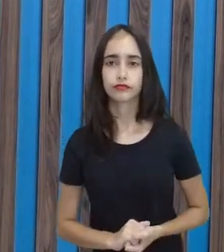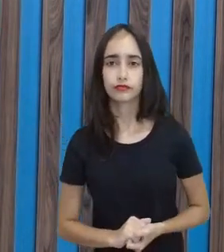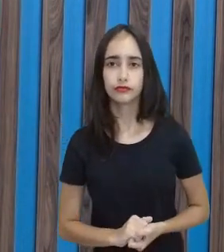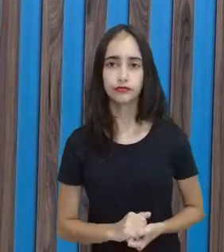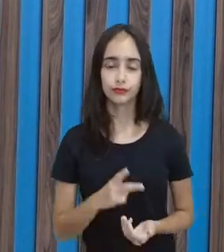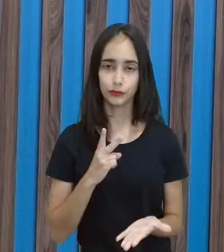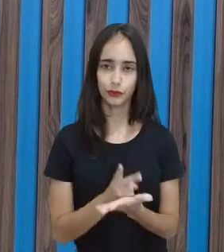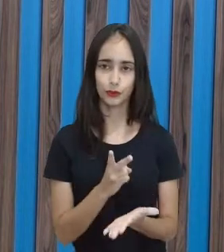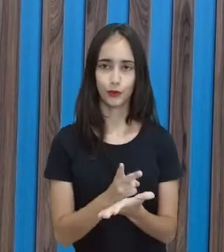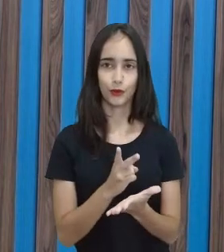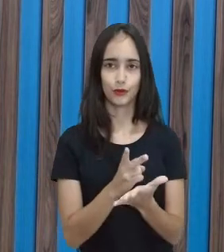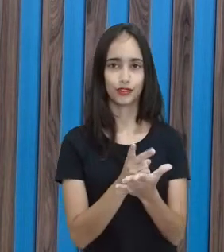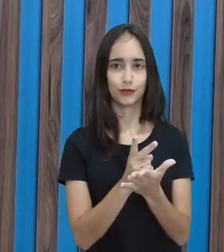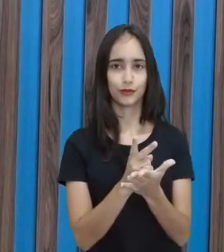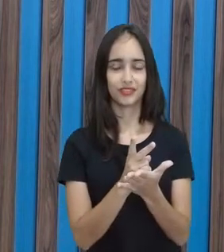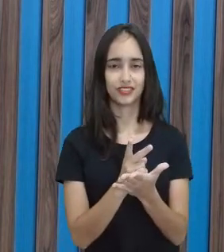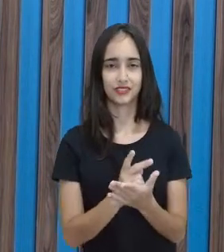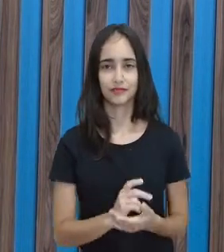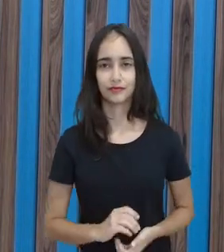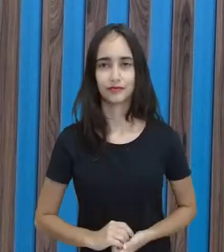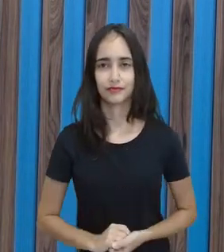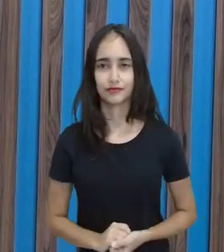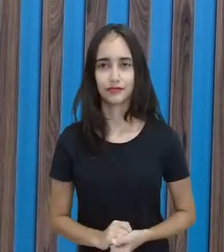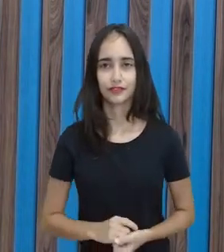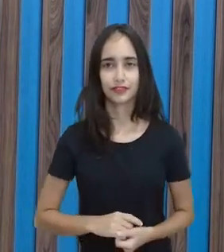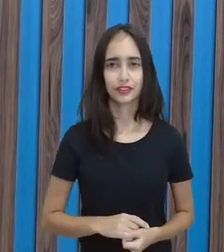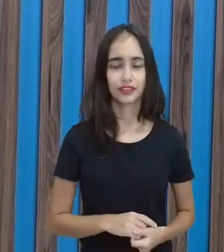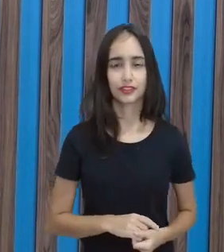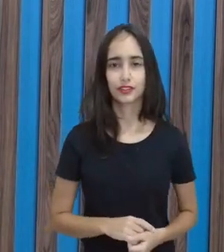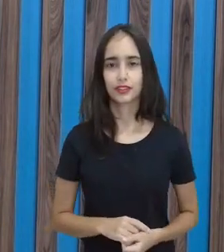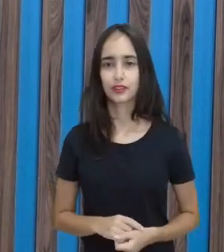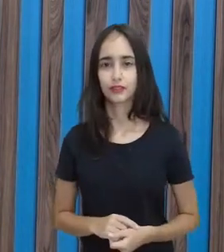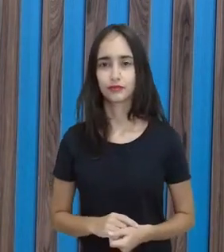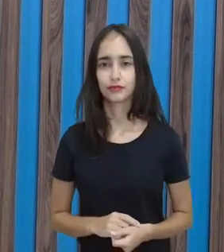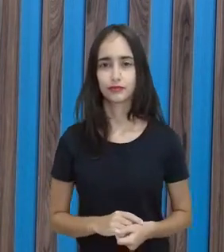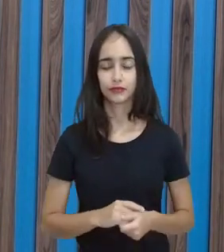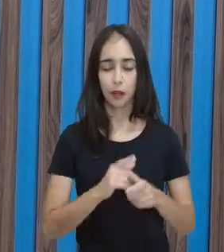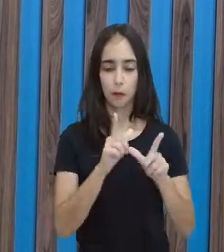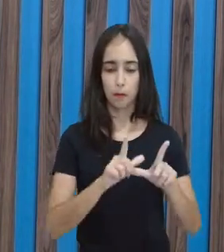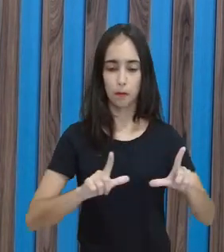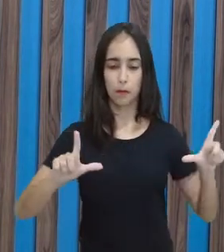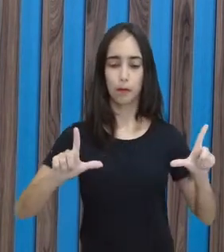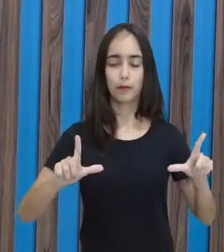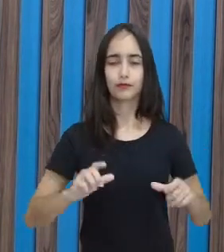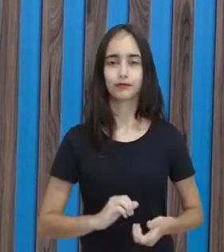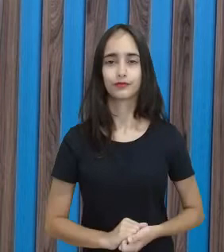Continuando aqui o enunciado da questão, nós temos... Tela cheia, por gentileza.